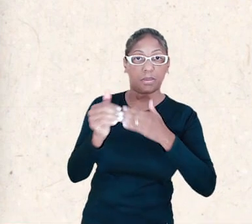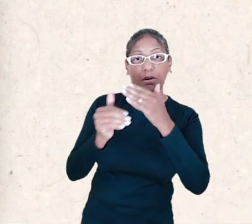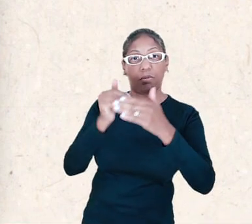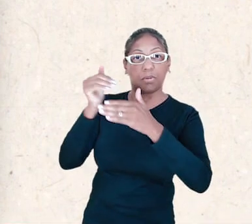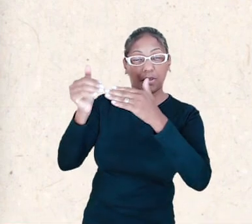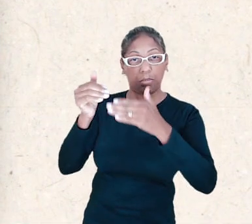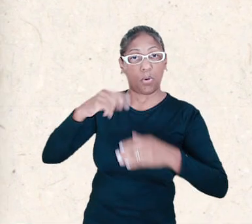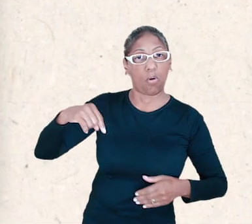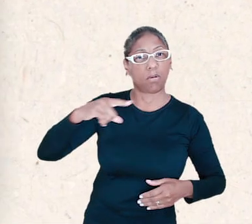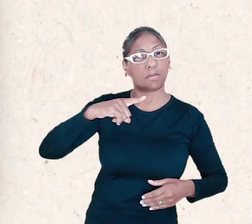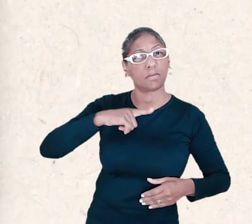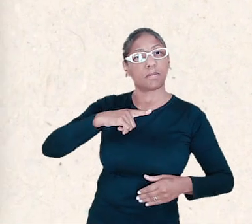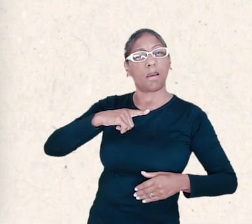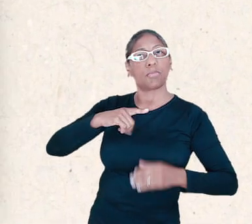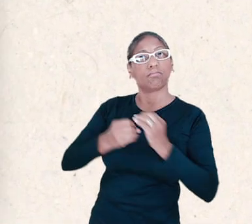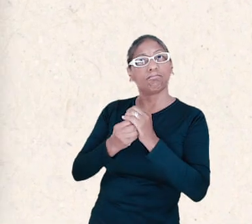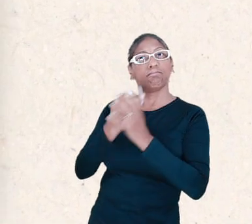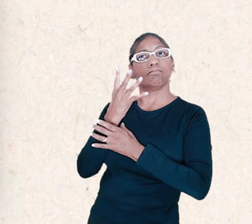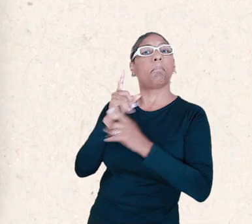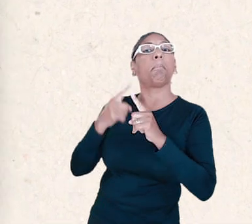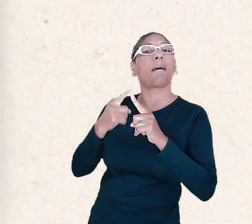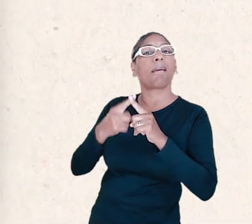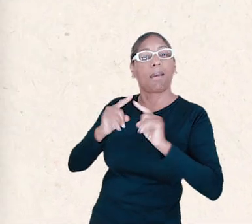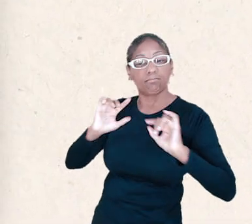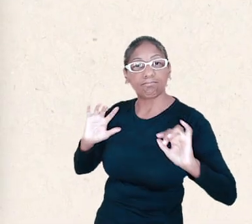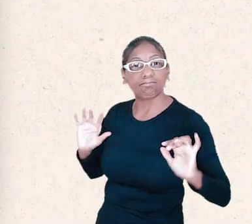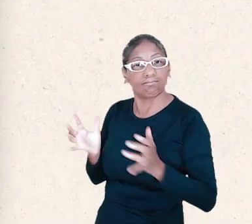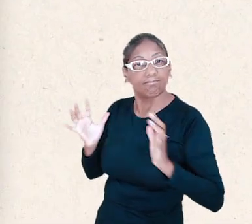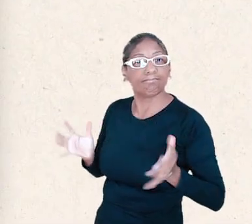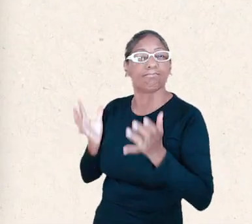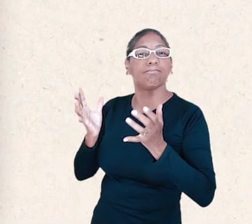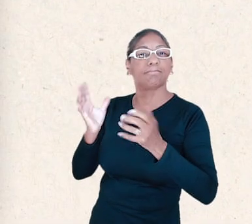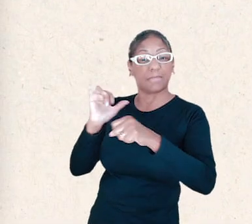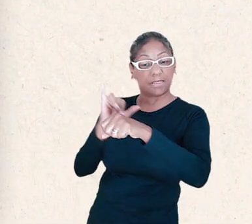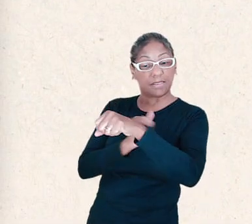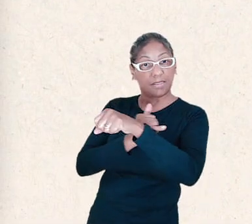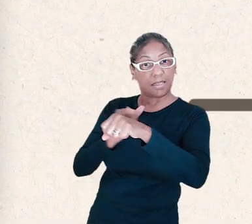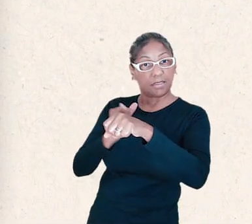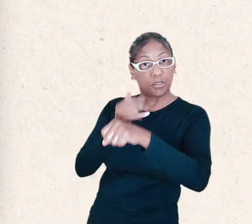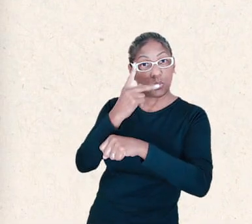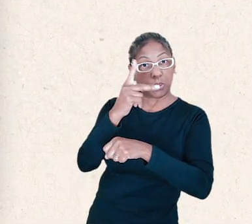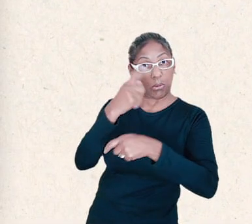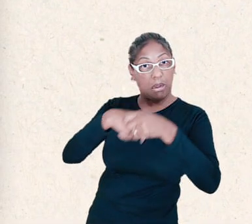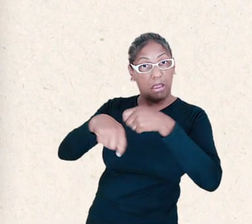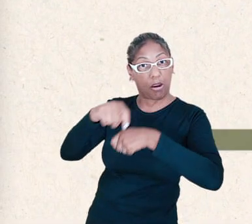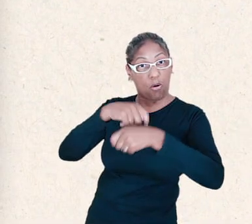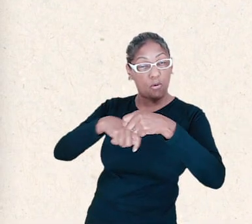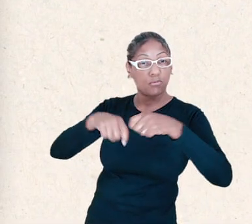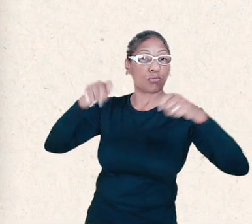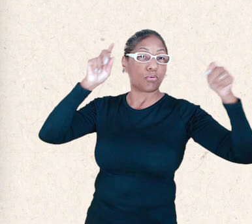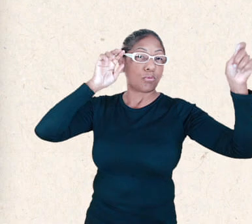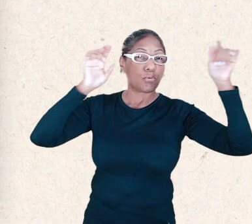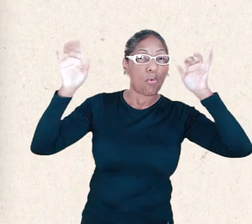socioculturais brasileiras, mentora suas lideranças e acompanha sua evolução. Nascemos para dar aquele empurrãozinho, para pensar